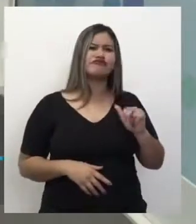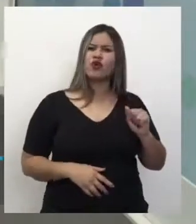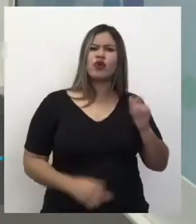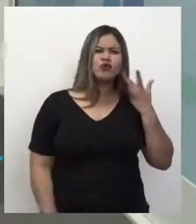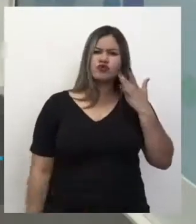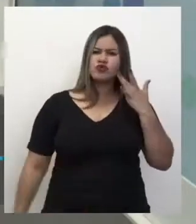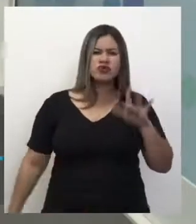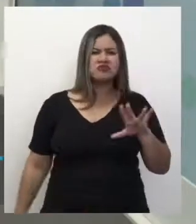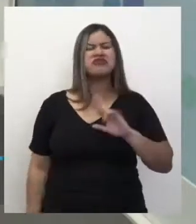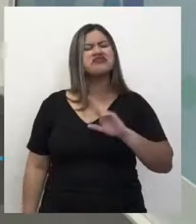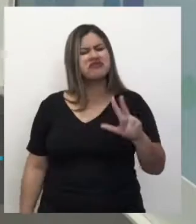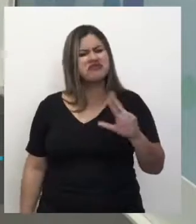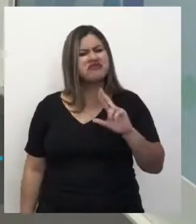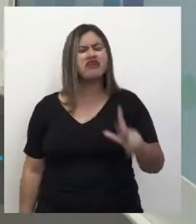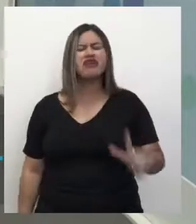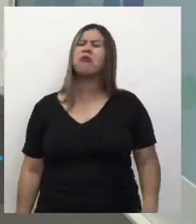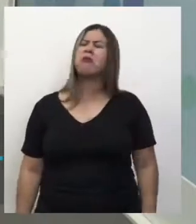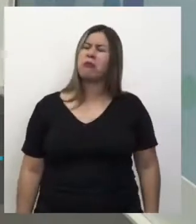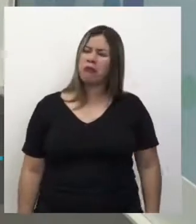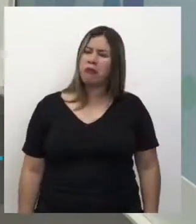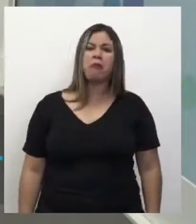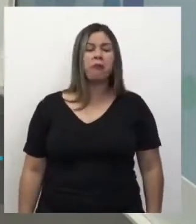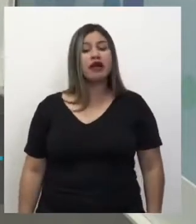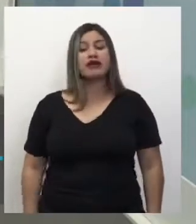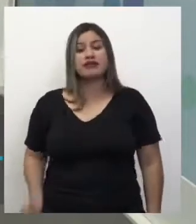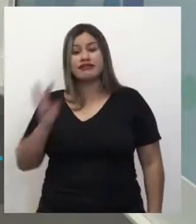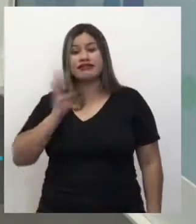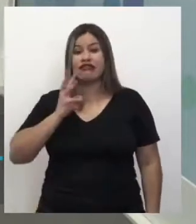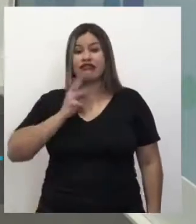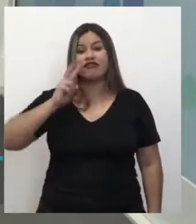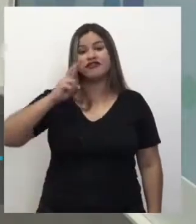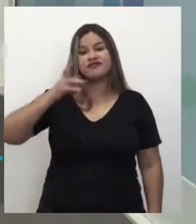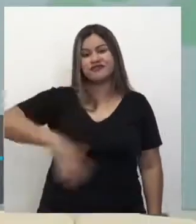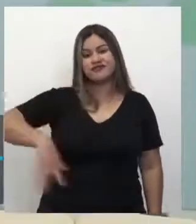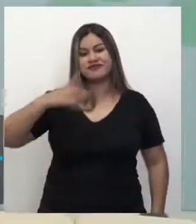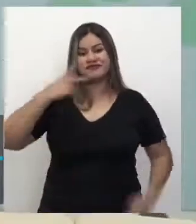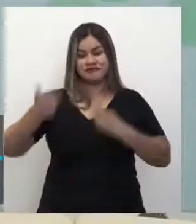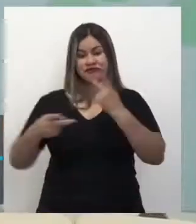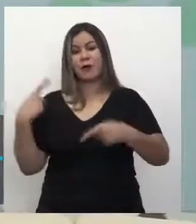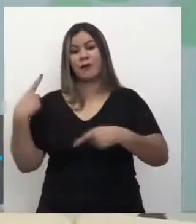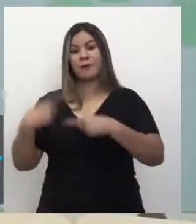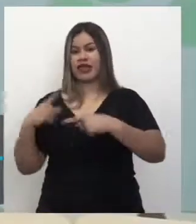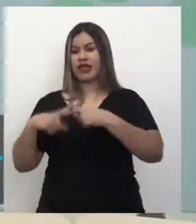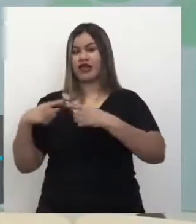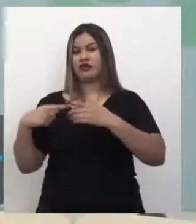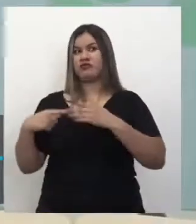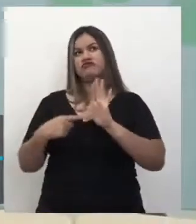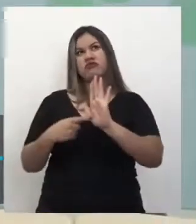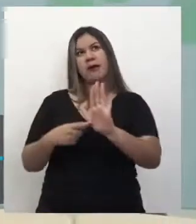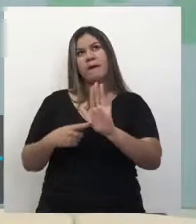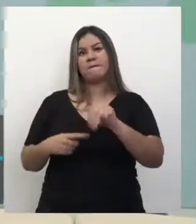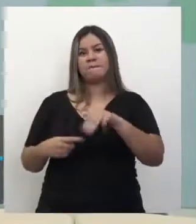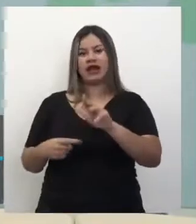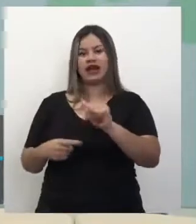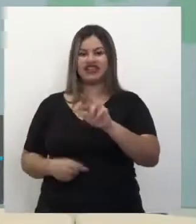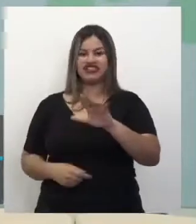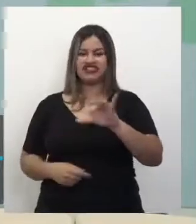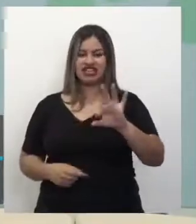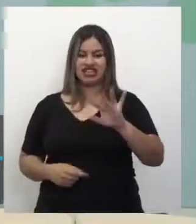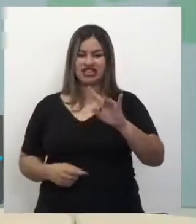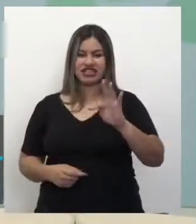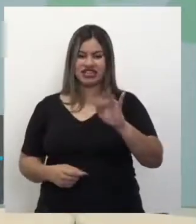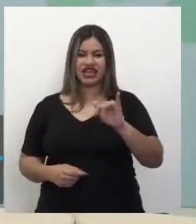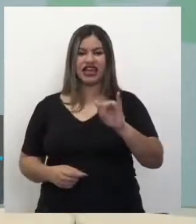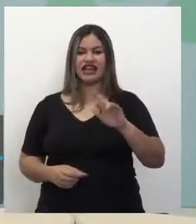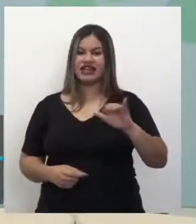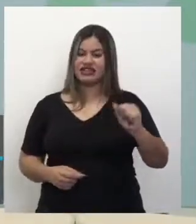legal, é diferente, né? E assim, é bacana ver o que o pessoal está falando, porque, por exemplo, eu dei uma ideia, né, da marchetaria, né? Até disseram que uma professora disse que